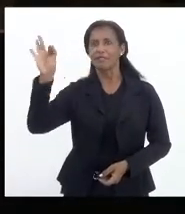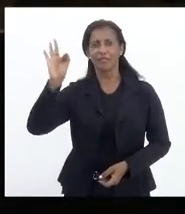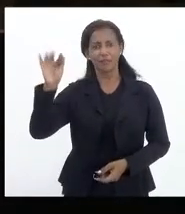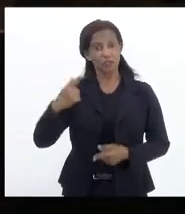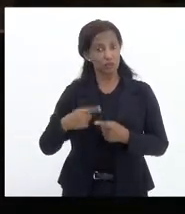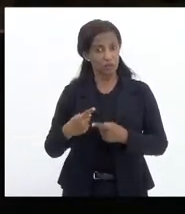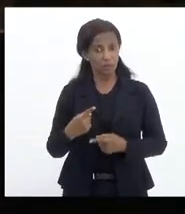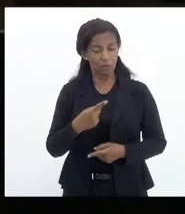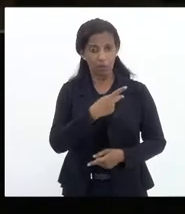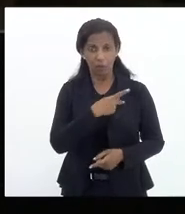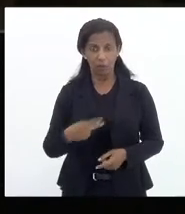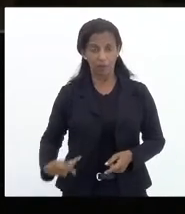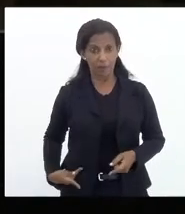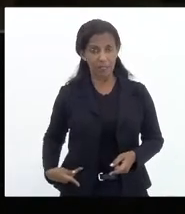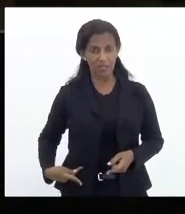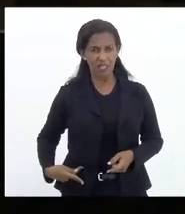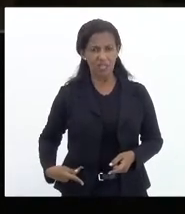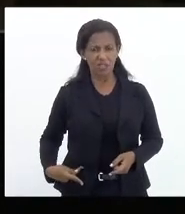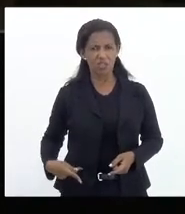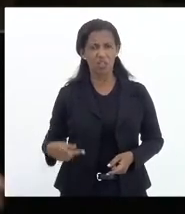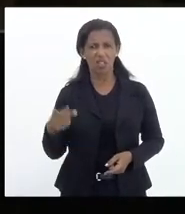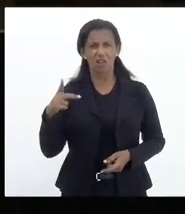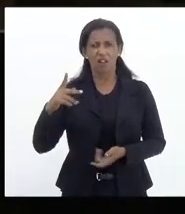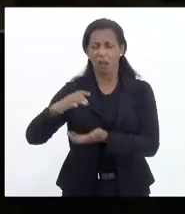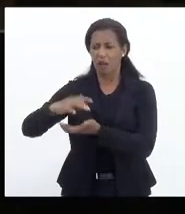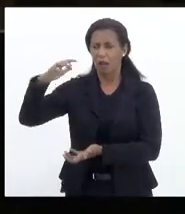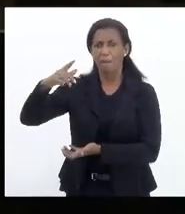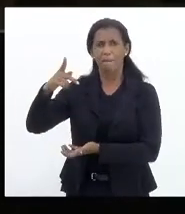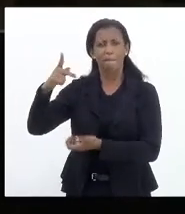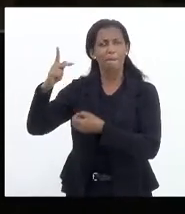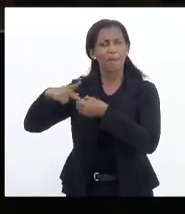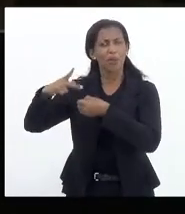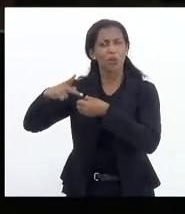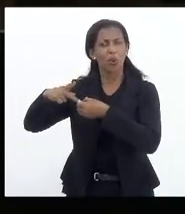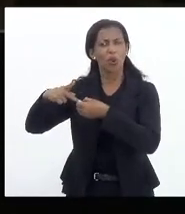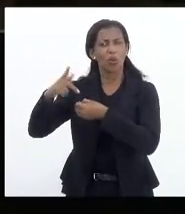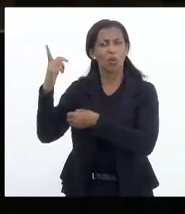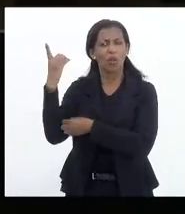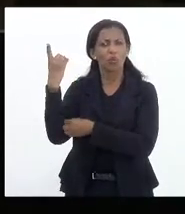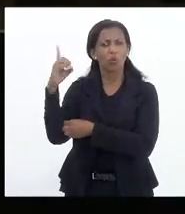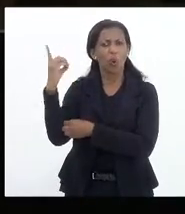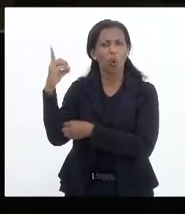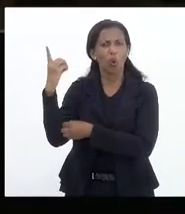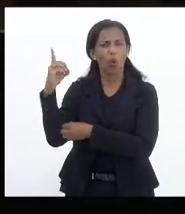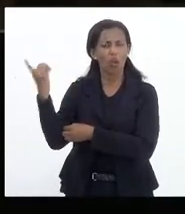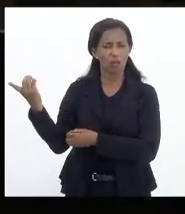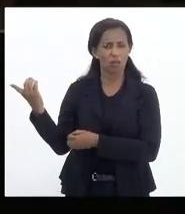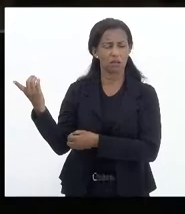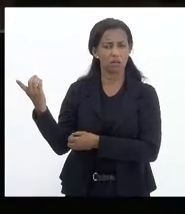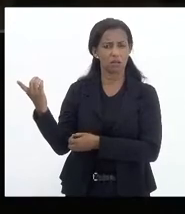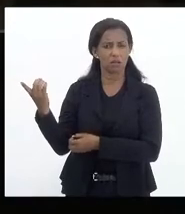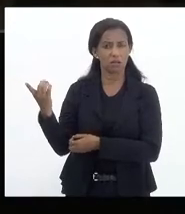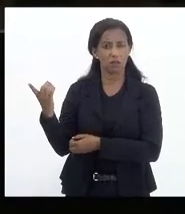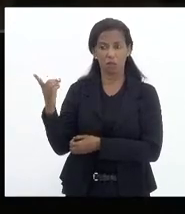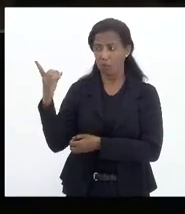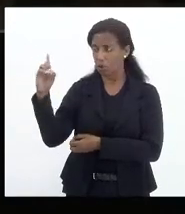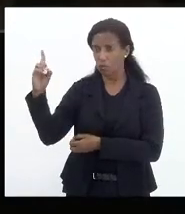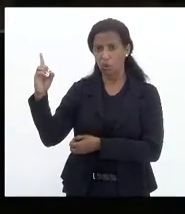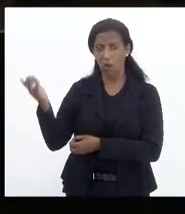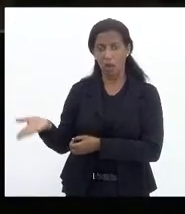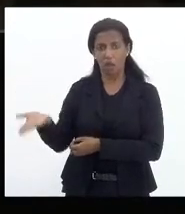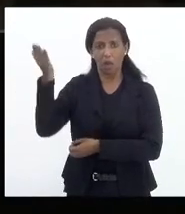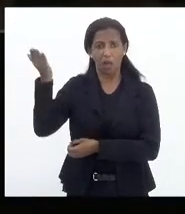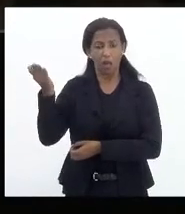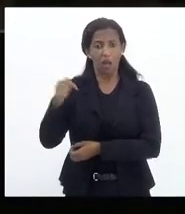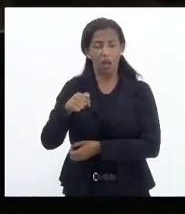Presidente da República ele colocou dolarizou o barril do petróleo não tá vez que aumenta o bairro do petróleo aumento do dólar